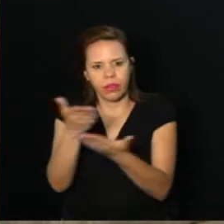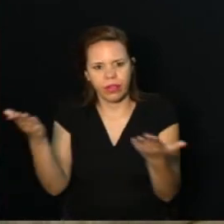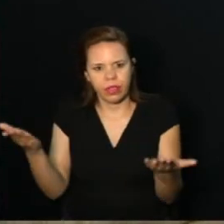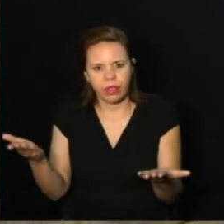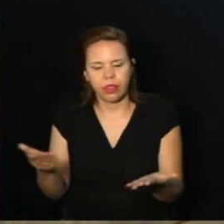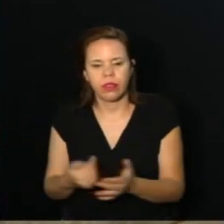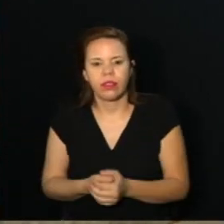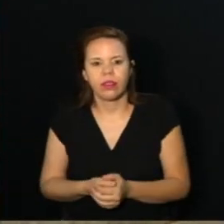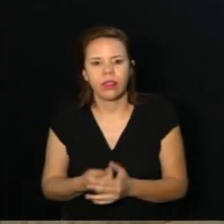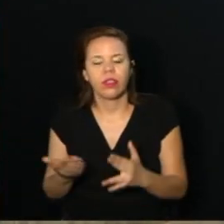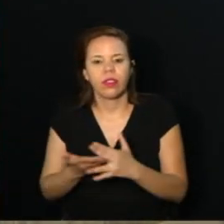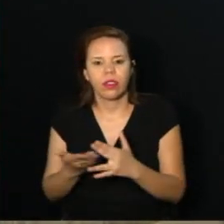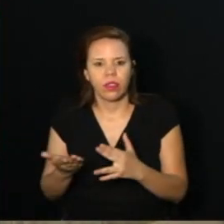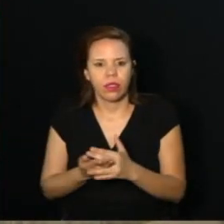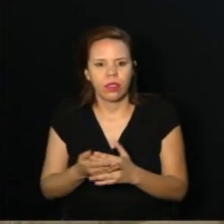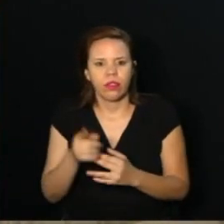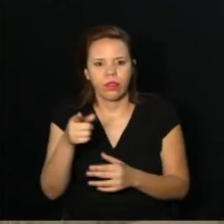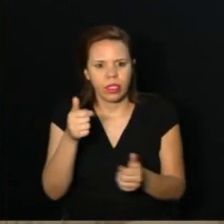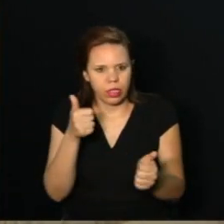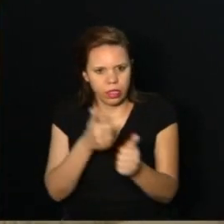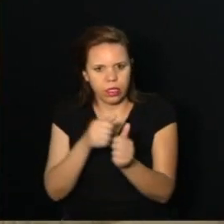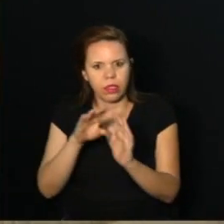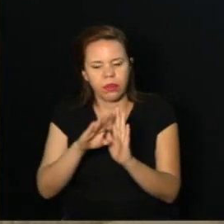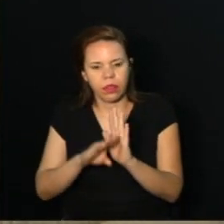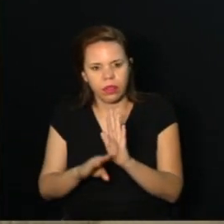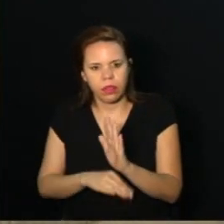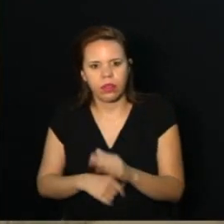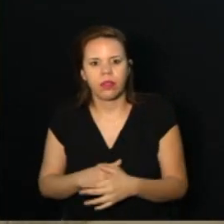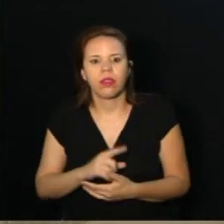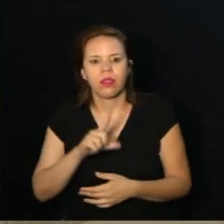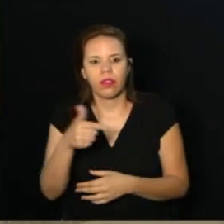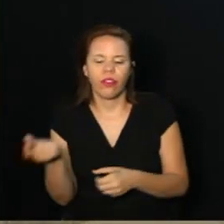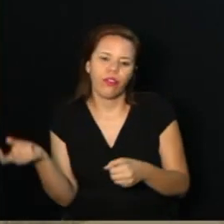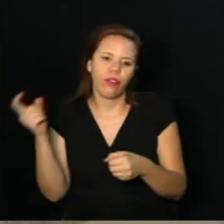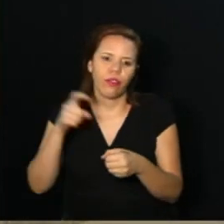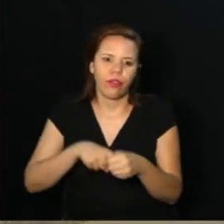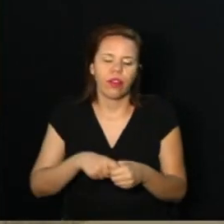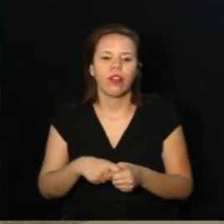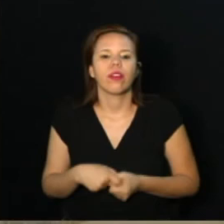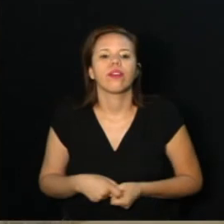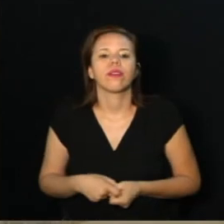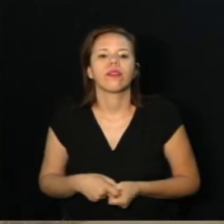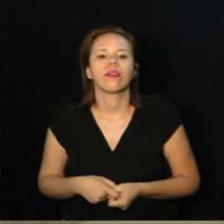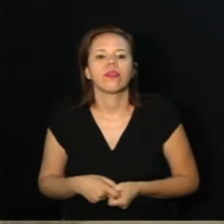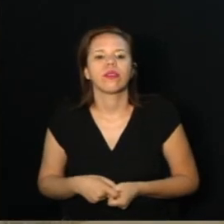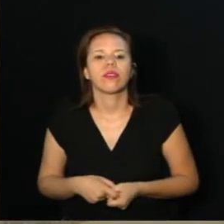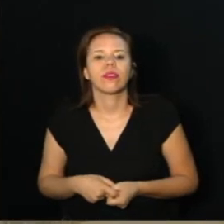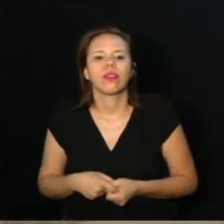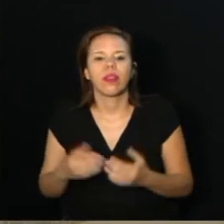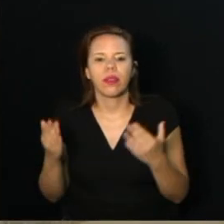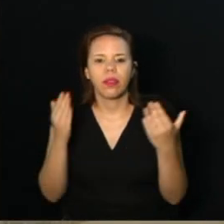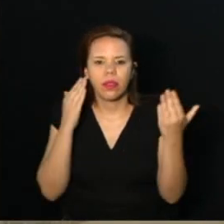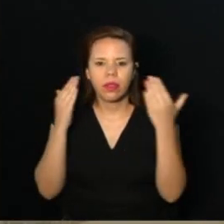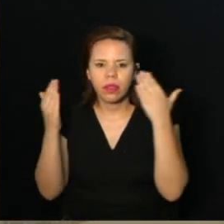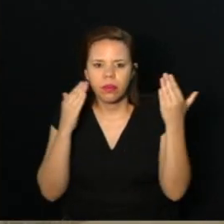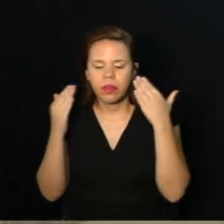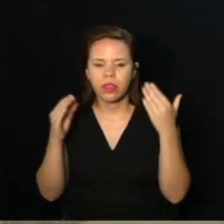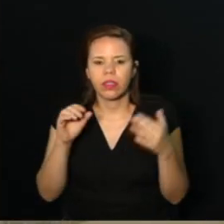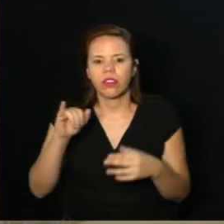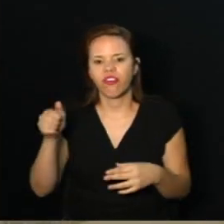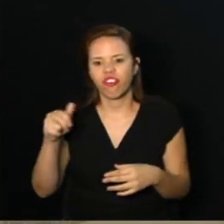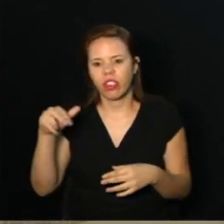que é um pequeno intervalo, você segue com a programação, logo estaremos de volta e a psicóloga Janaína